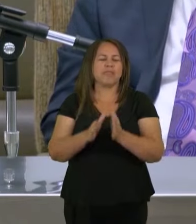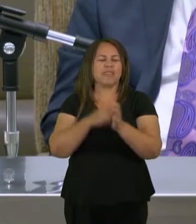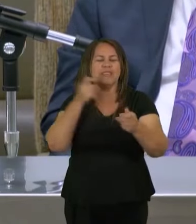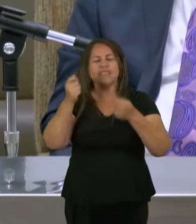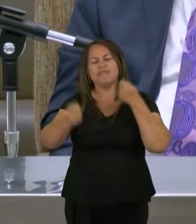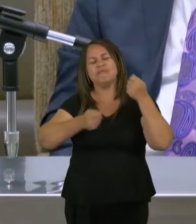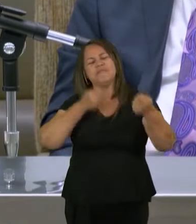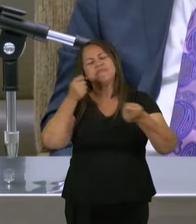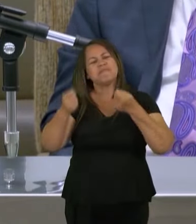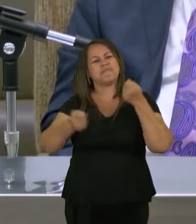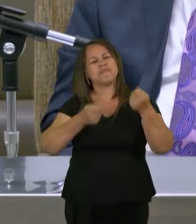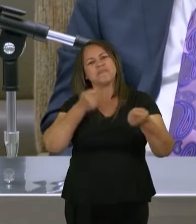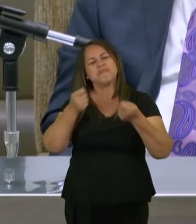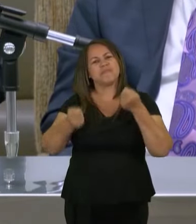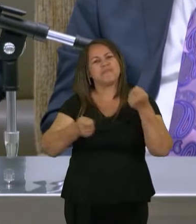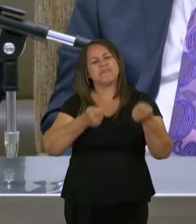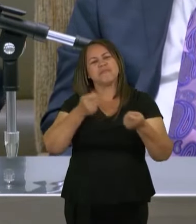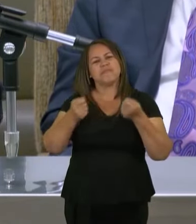Aleluia.